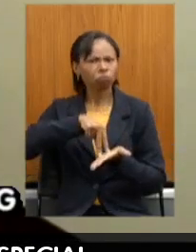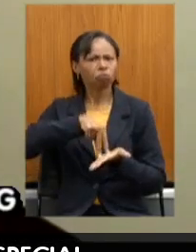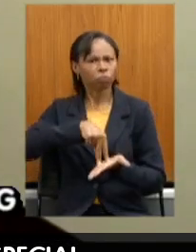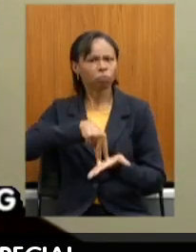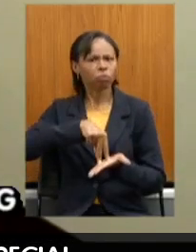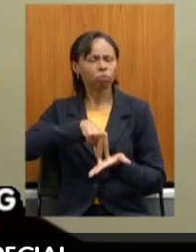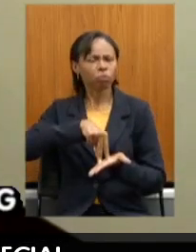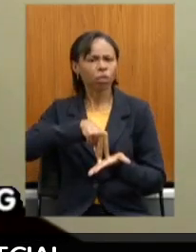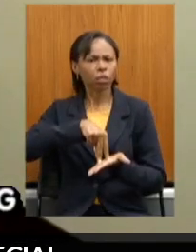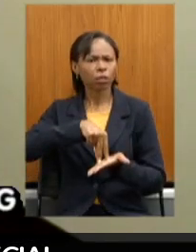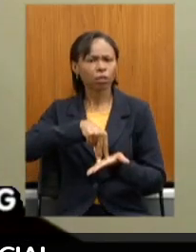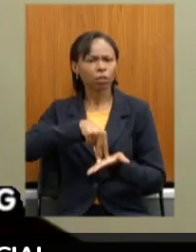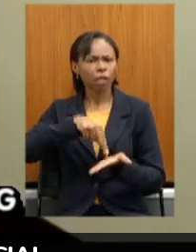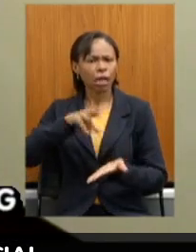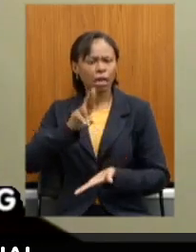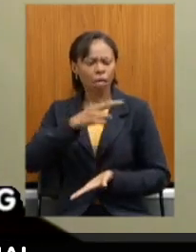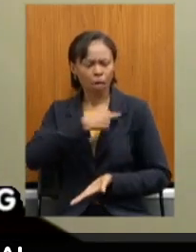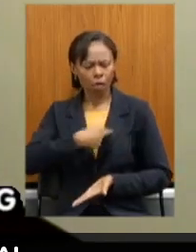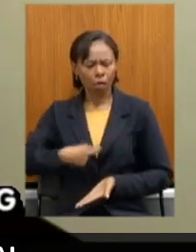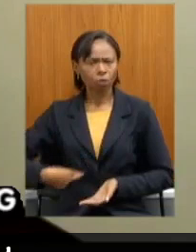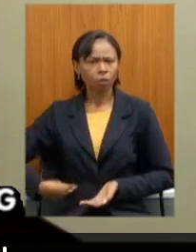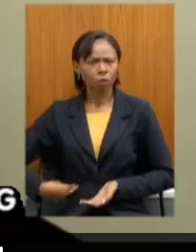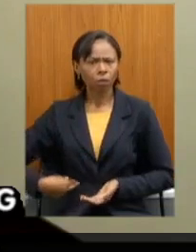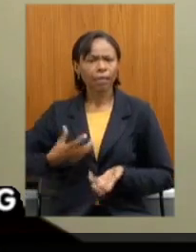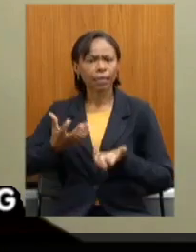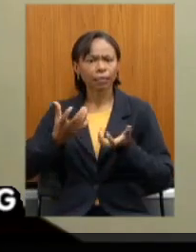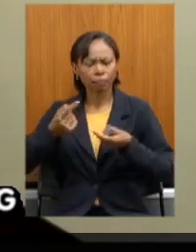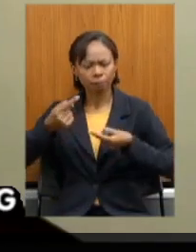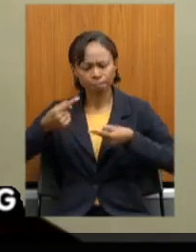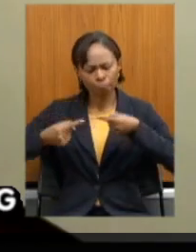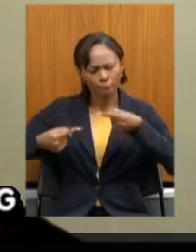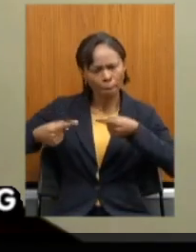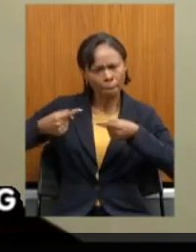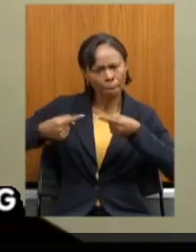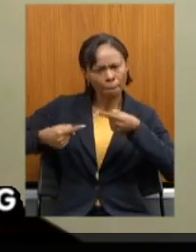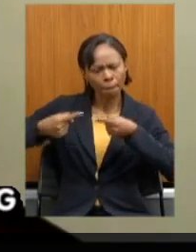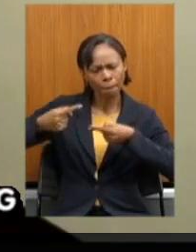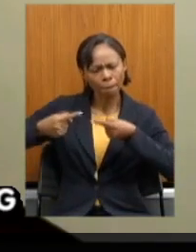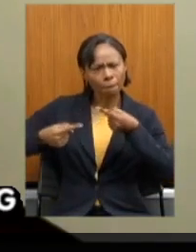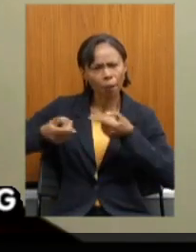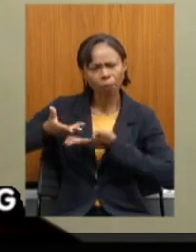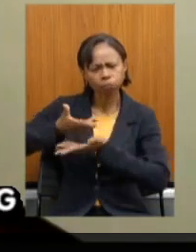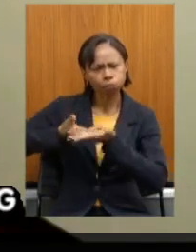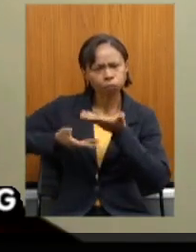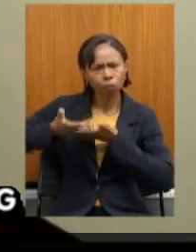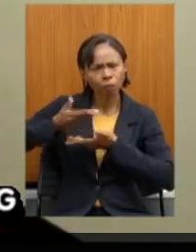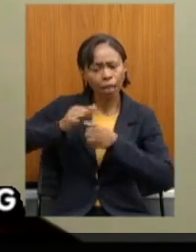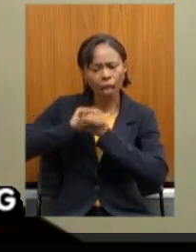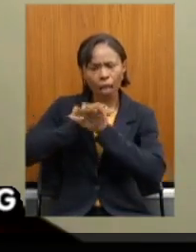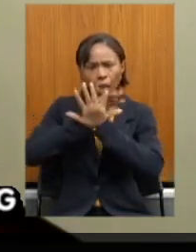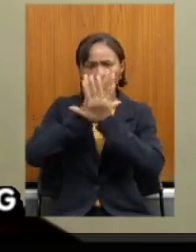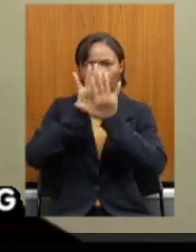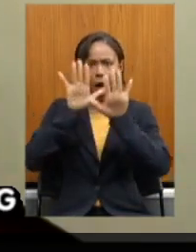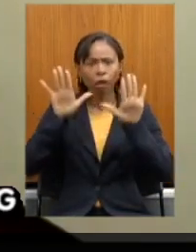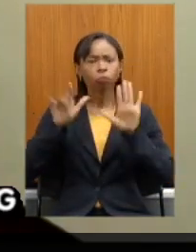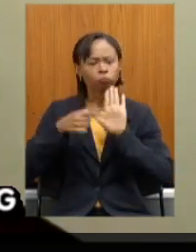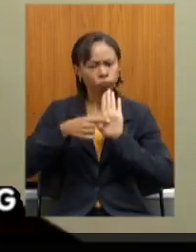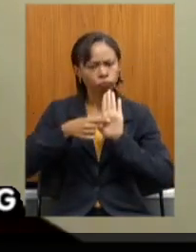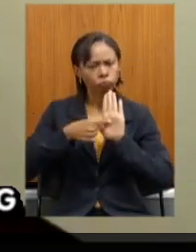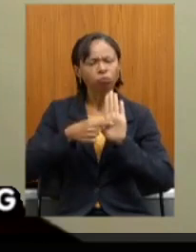buscando diálogo, a transparência.